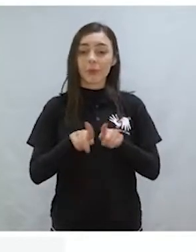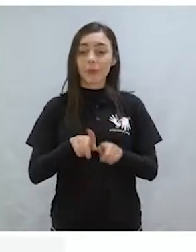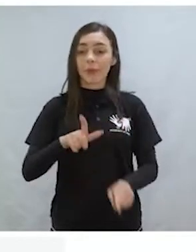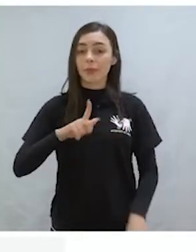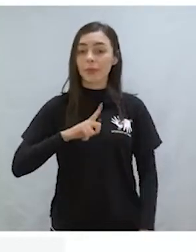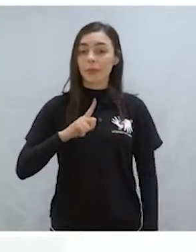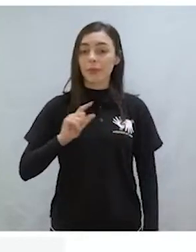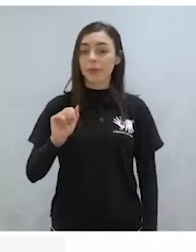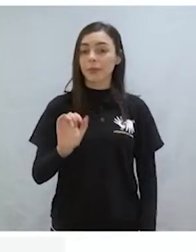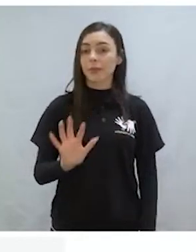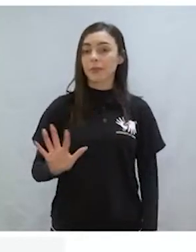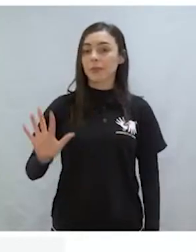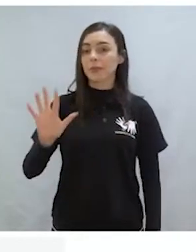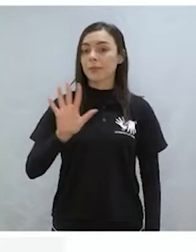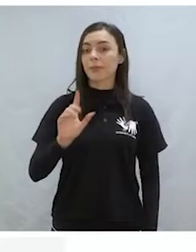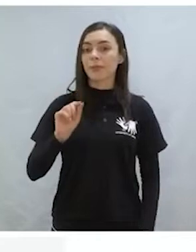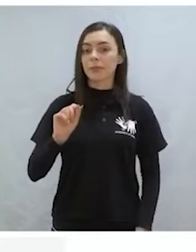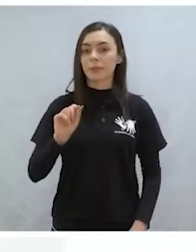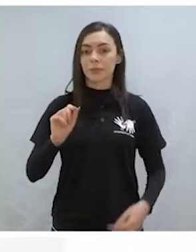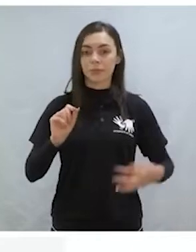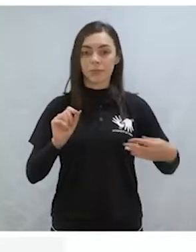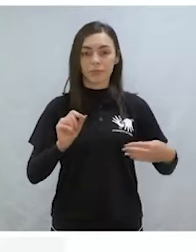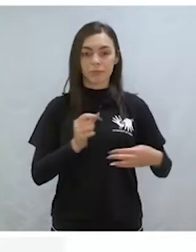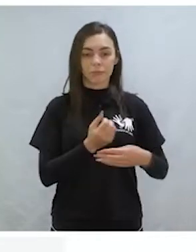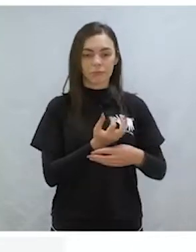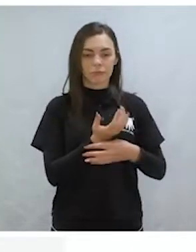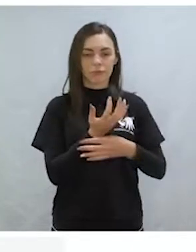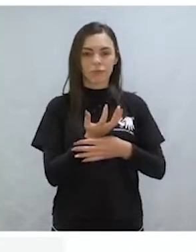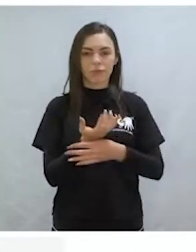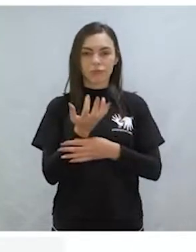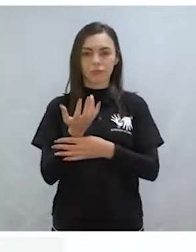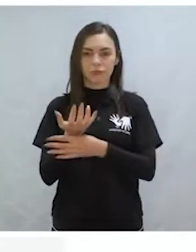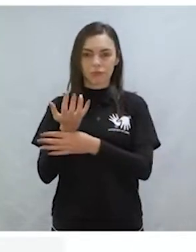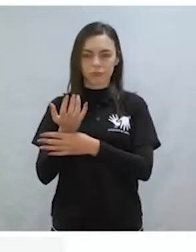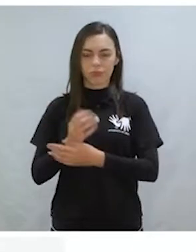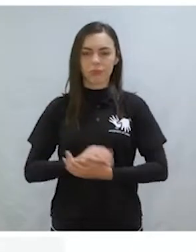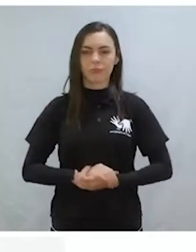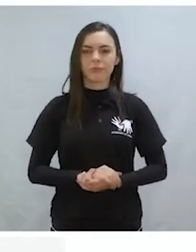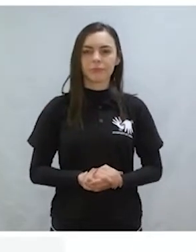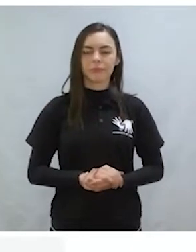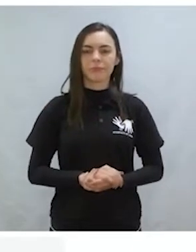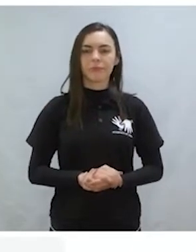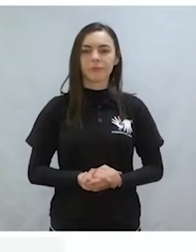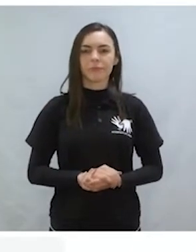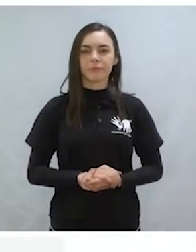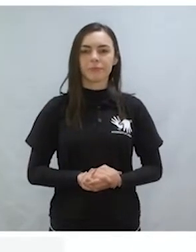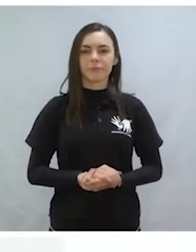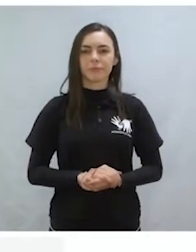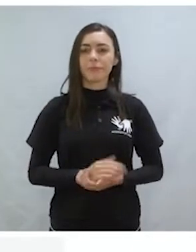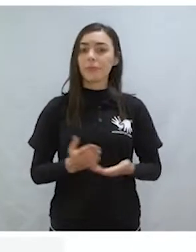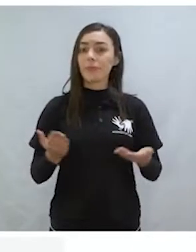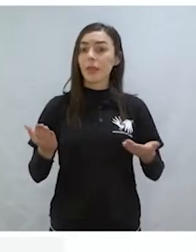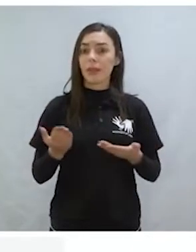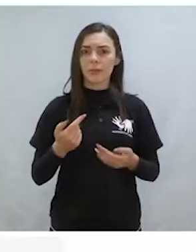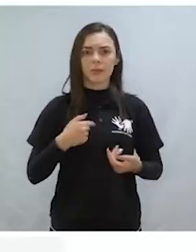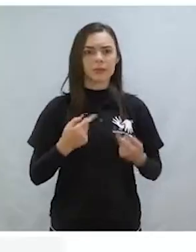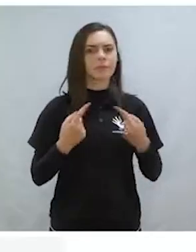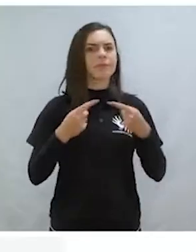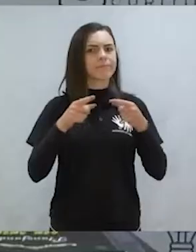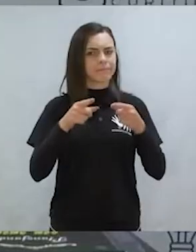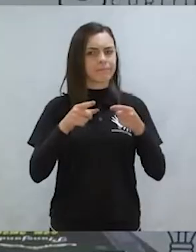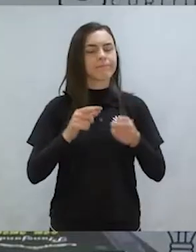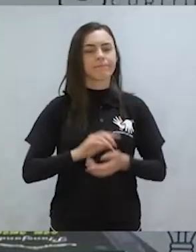aqui também nós temos a imagem de uma baleia. E agora eu vou trazer